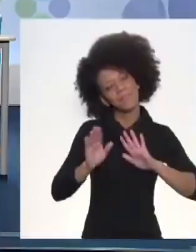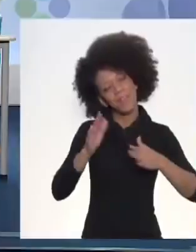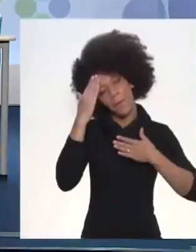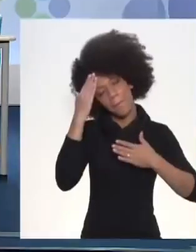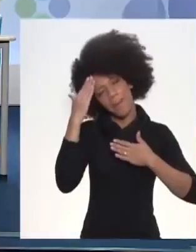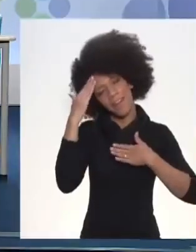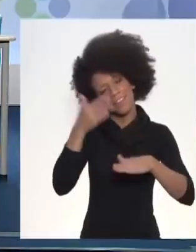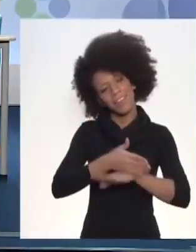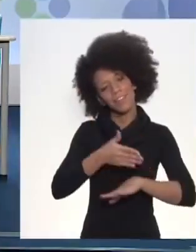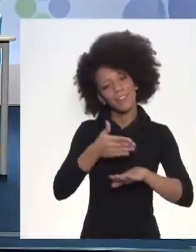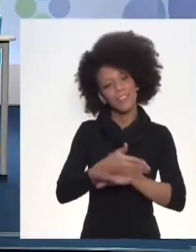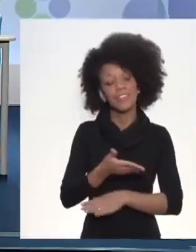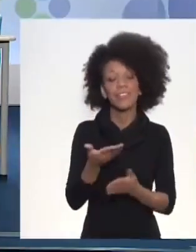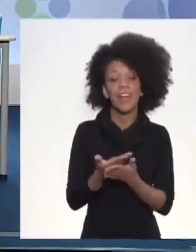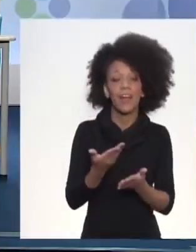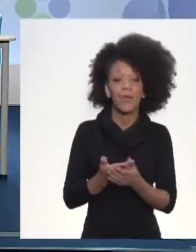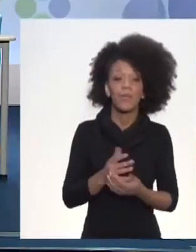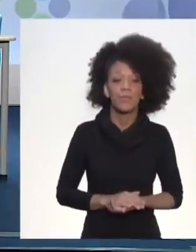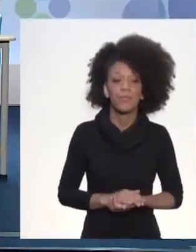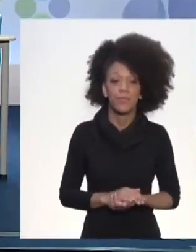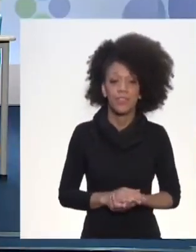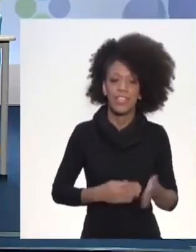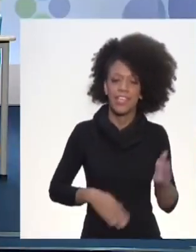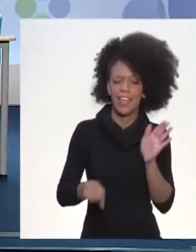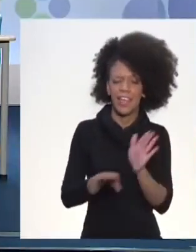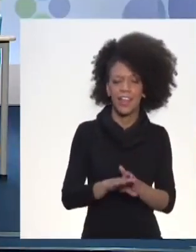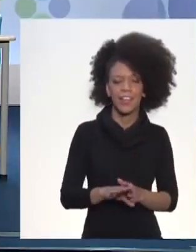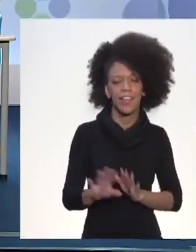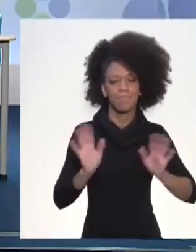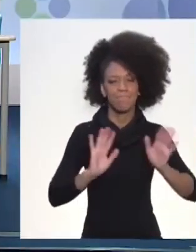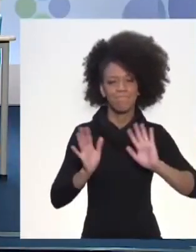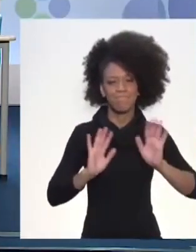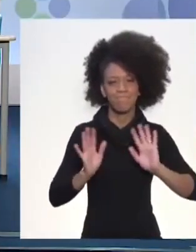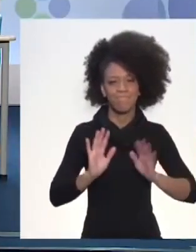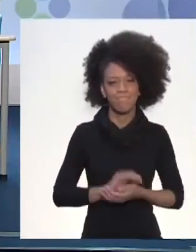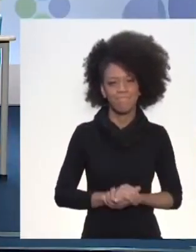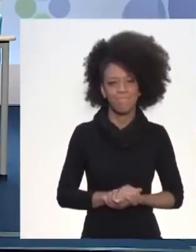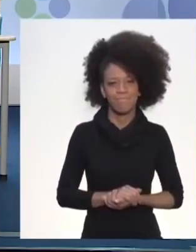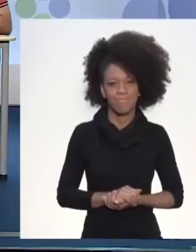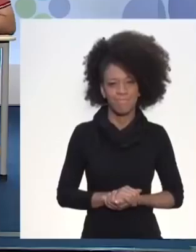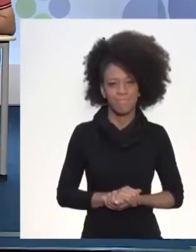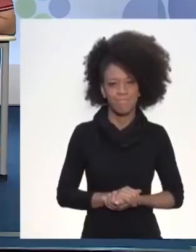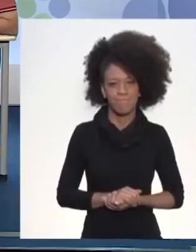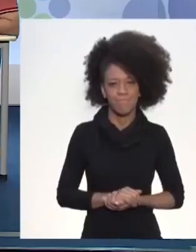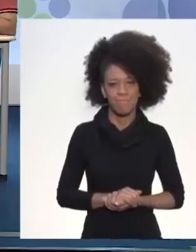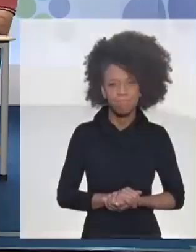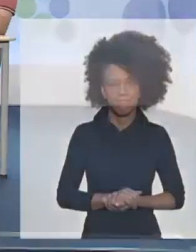que participaram da nossa aula. E até a próxima aula. Valeu, até. Tchau, tchau.